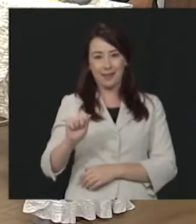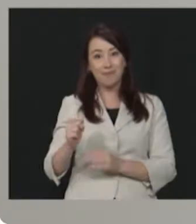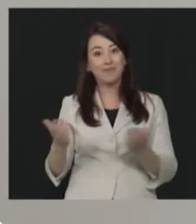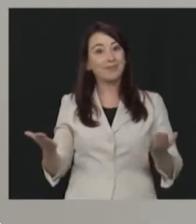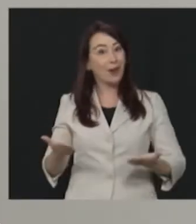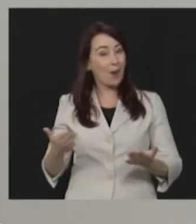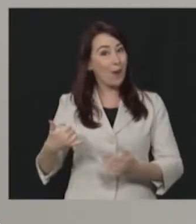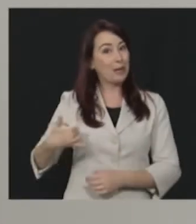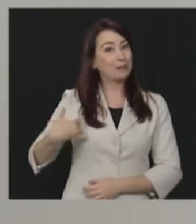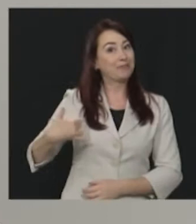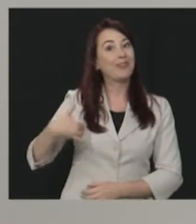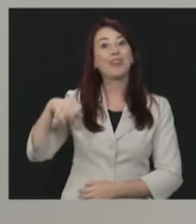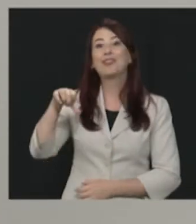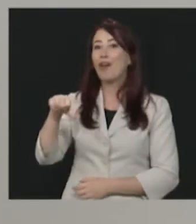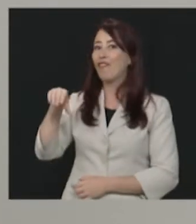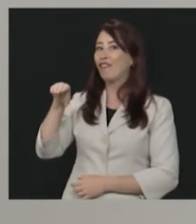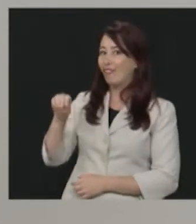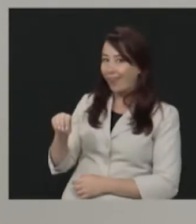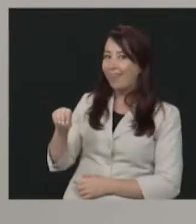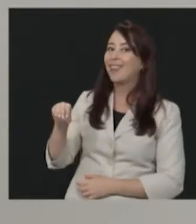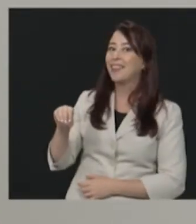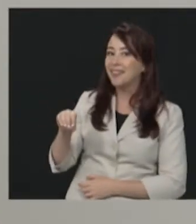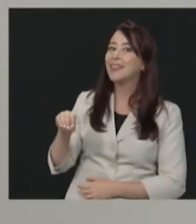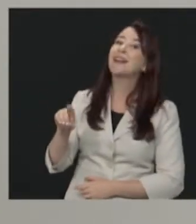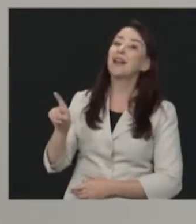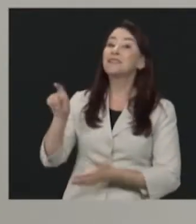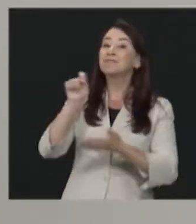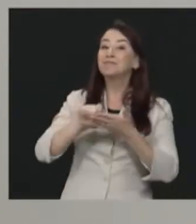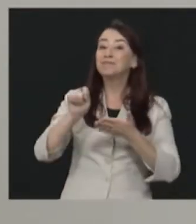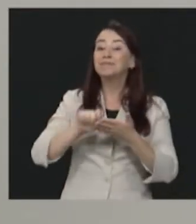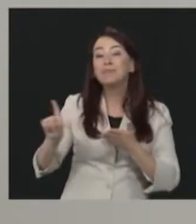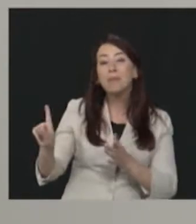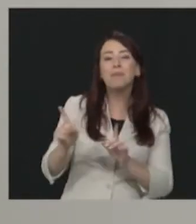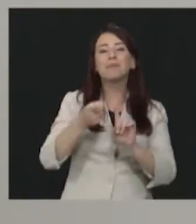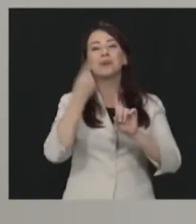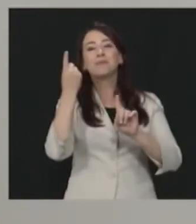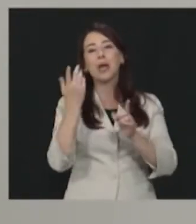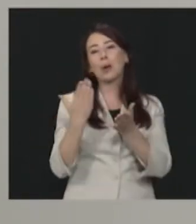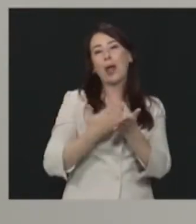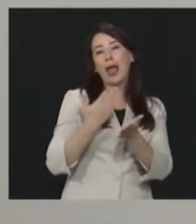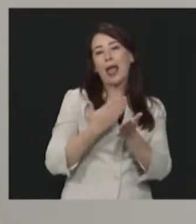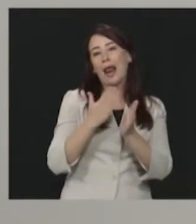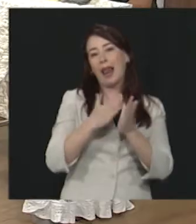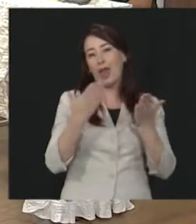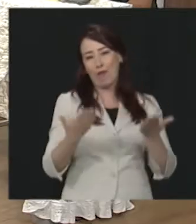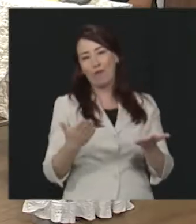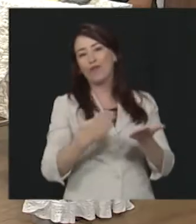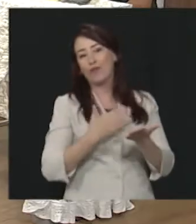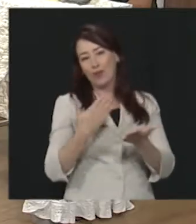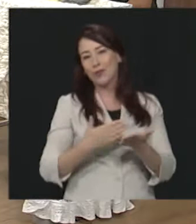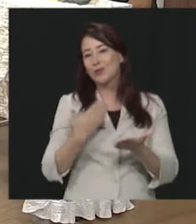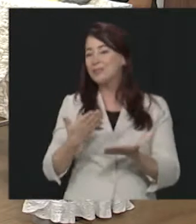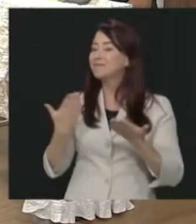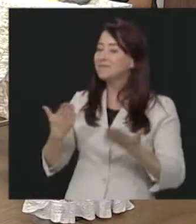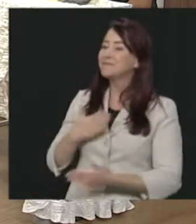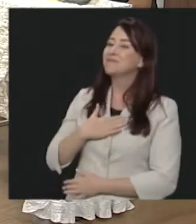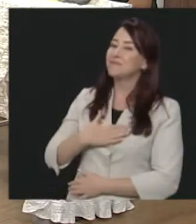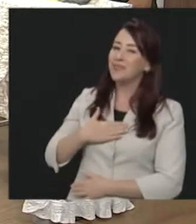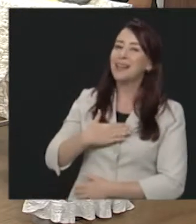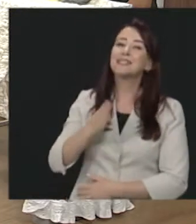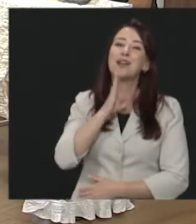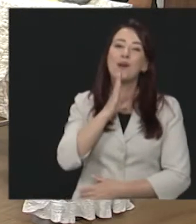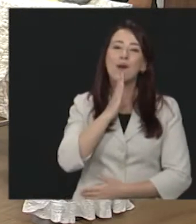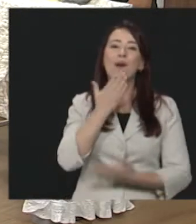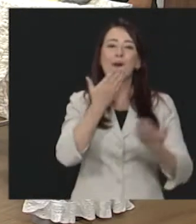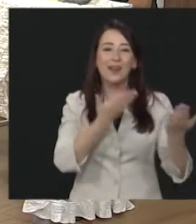90 anos escreveu o seu primeiro livro, Seguindo a Linha. Ô, dona Anitta, que prazer conhecer a